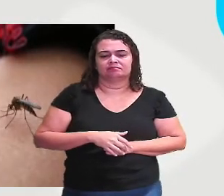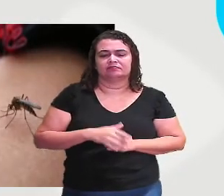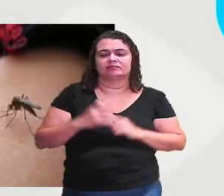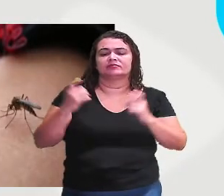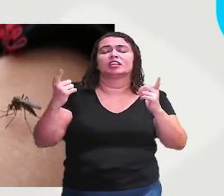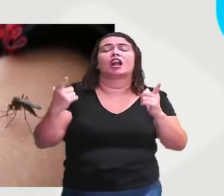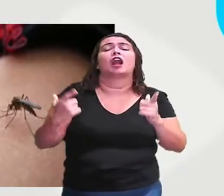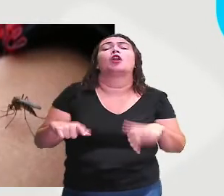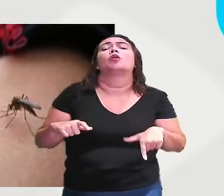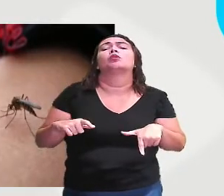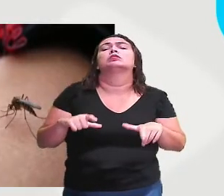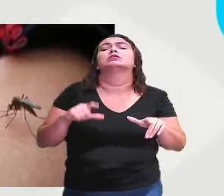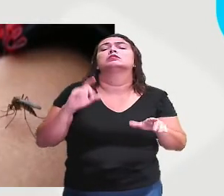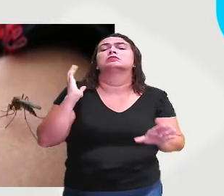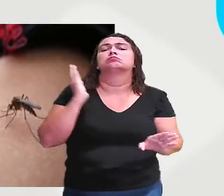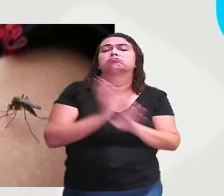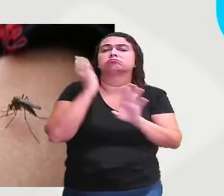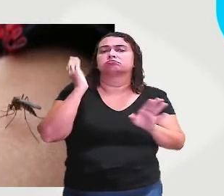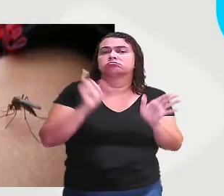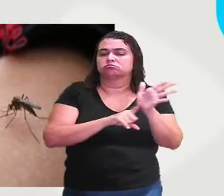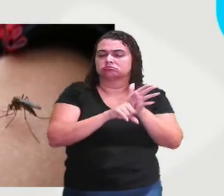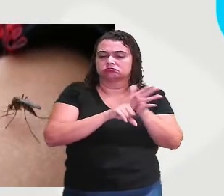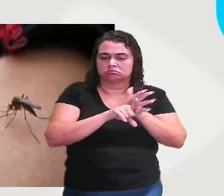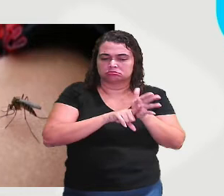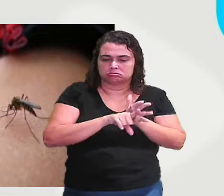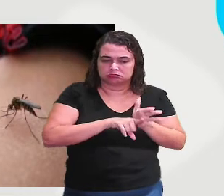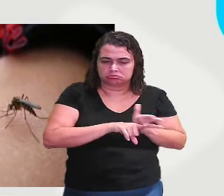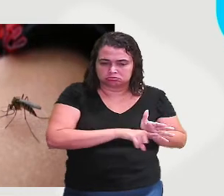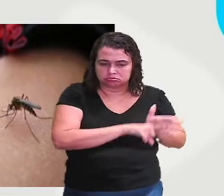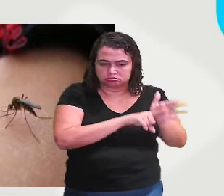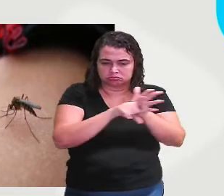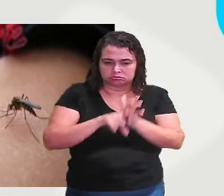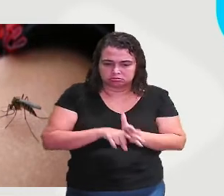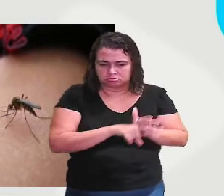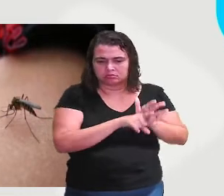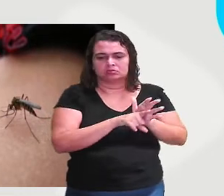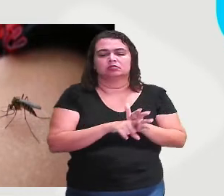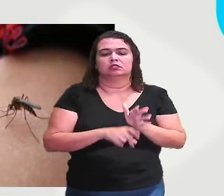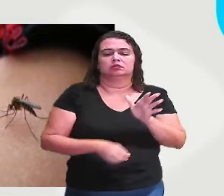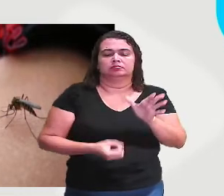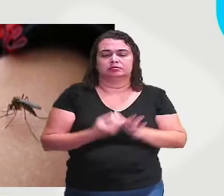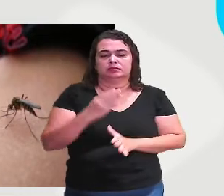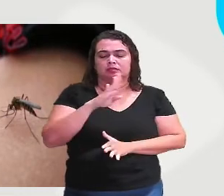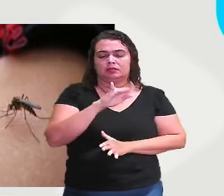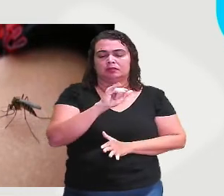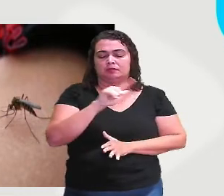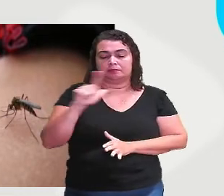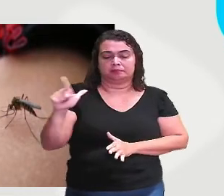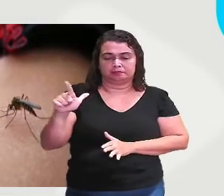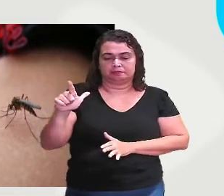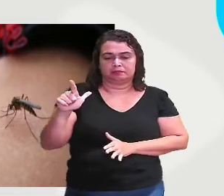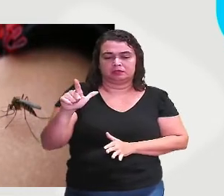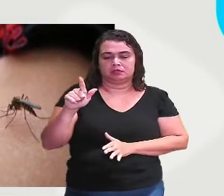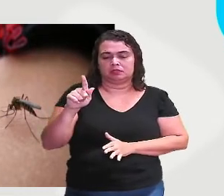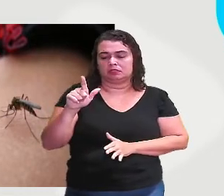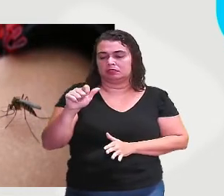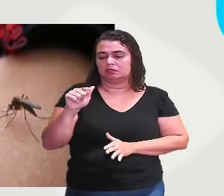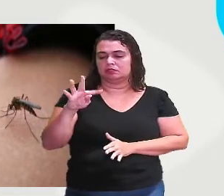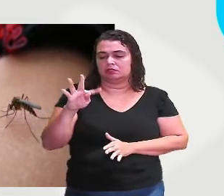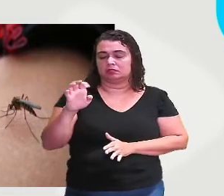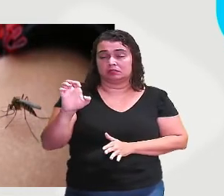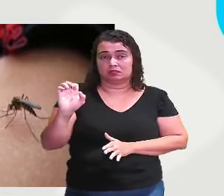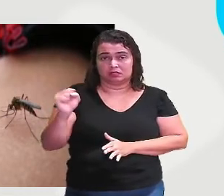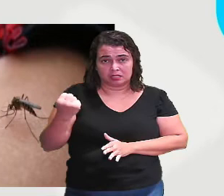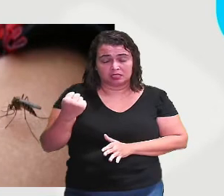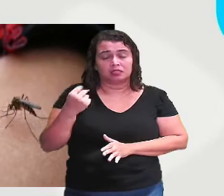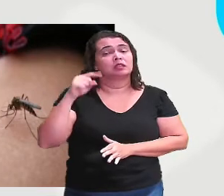um levantamento da Fundação Bill e Melinda Gates. Tá? Lembre-se que Bill Gates já foi considerado o homem mais rico do mundo, né? E ele é um cara que